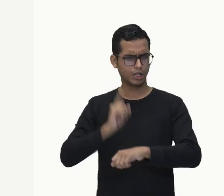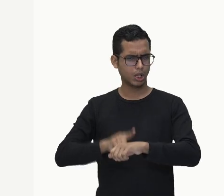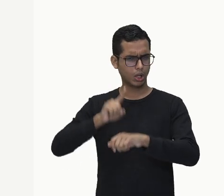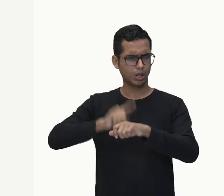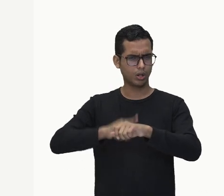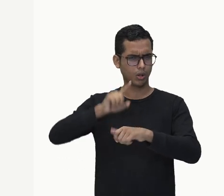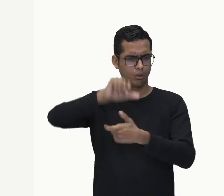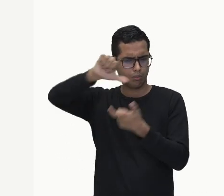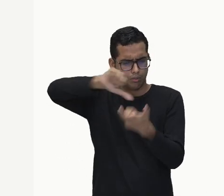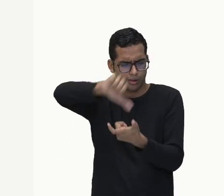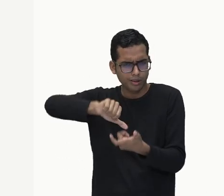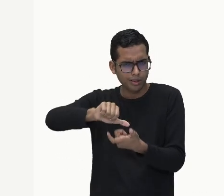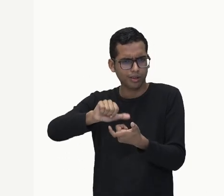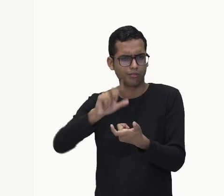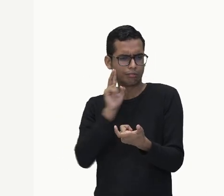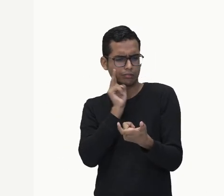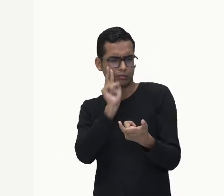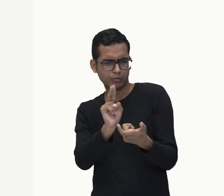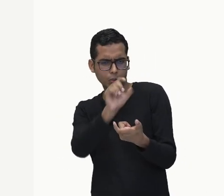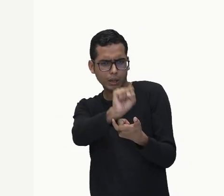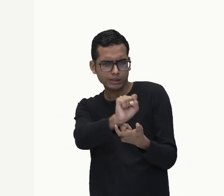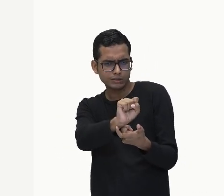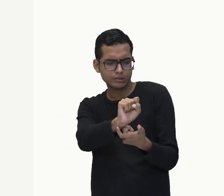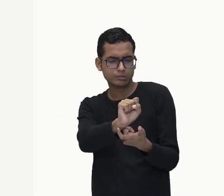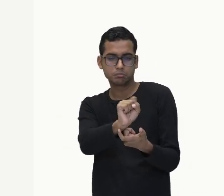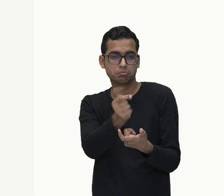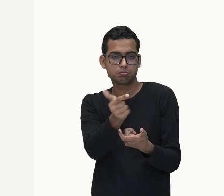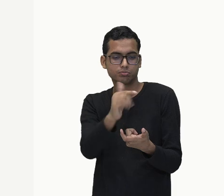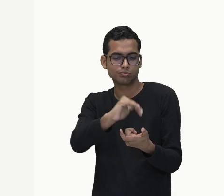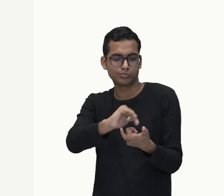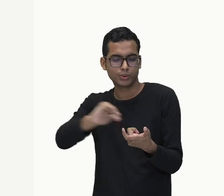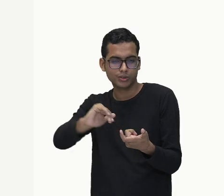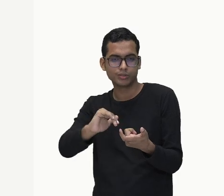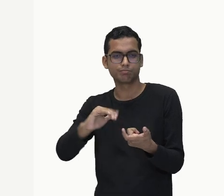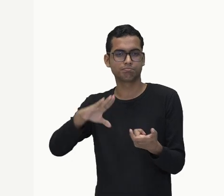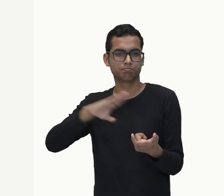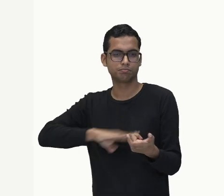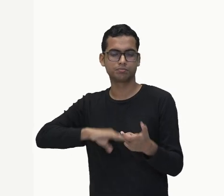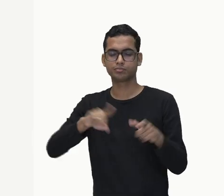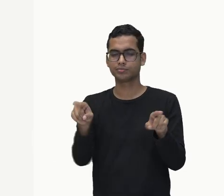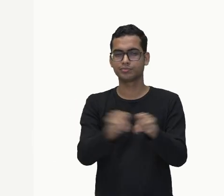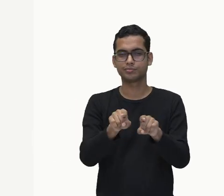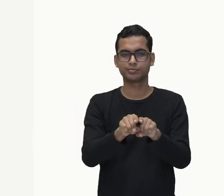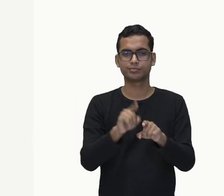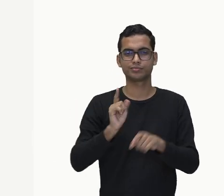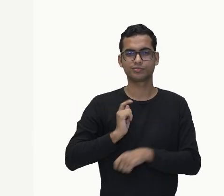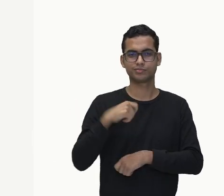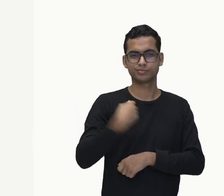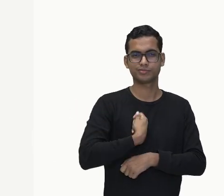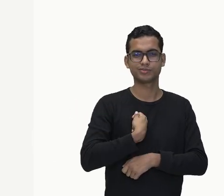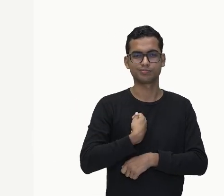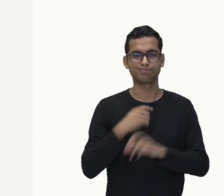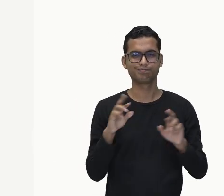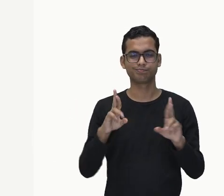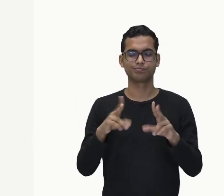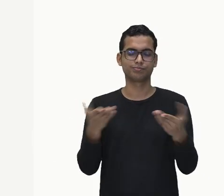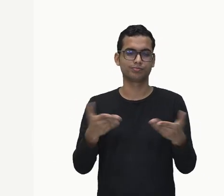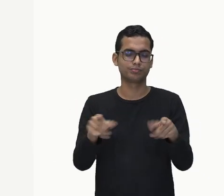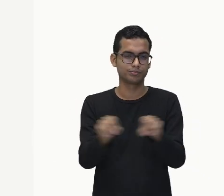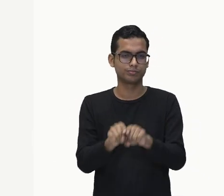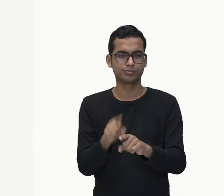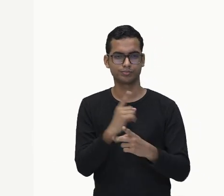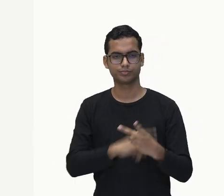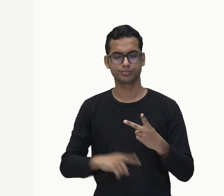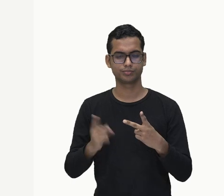verbal, ele não aparece nunca, né? O S desaparece, tanto no português como no espanhol. Yo era. Ele é totalmente irregular. Vamos para o